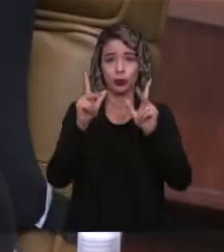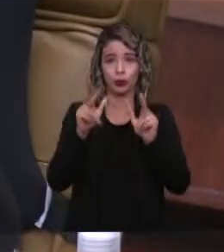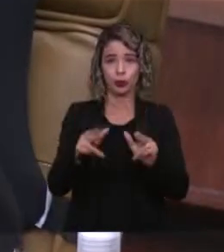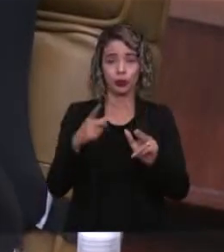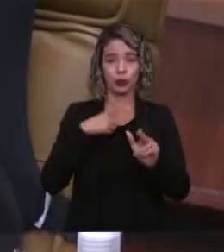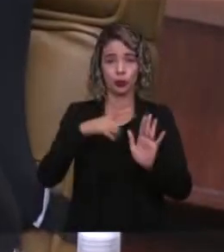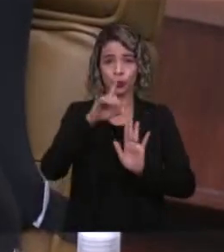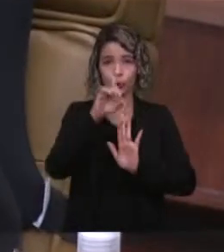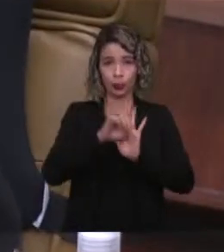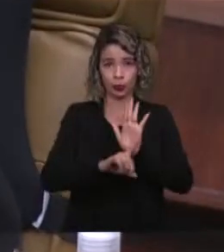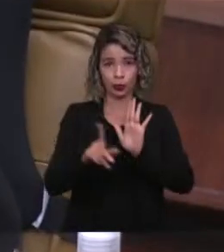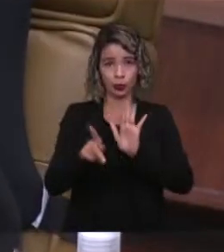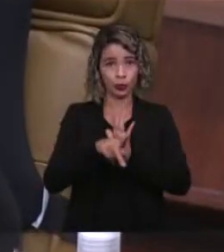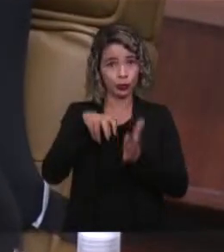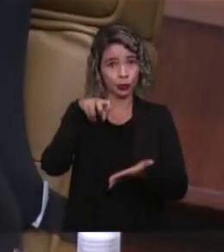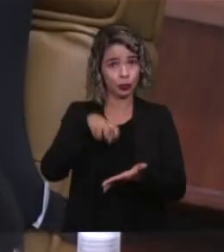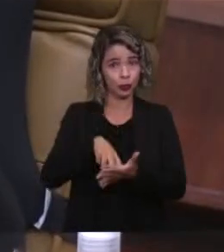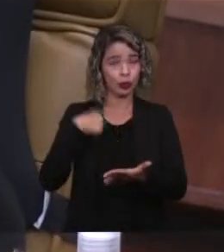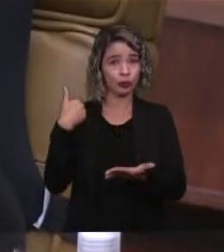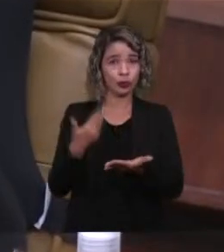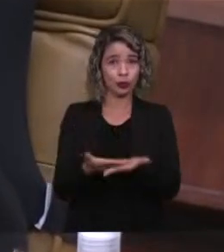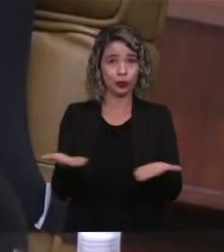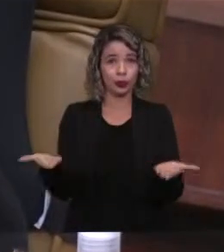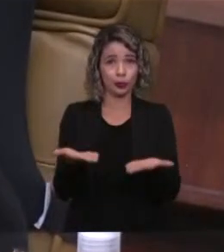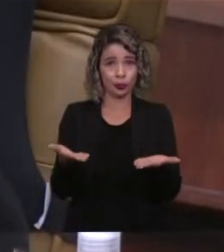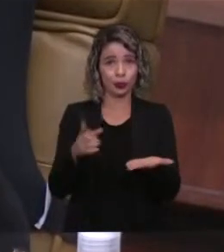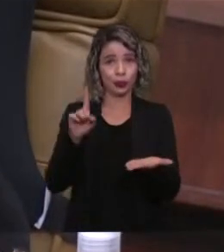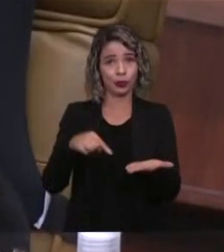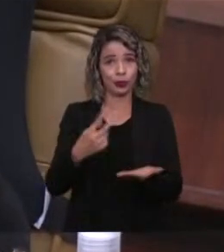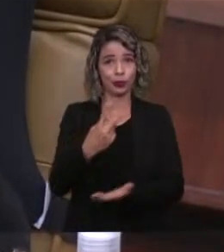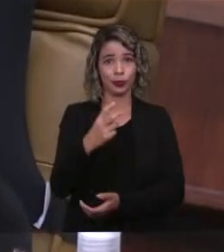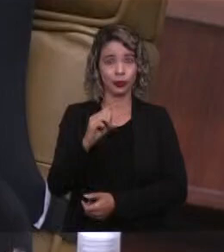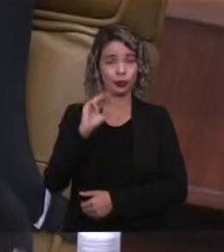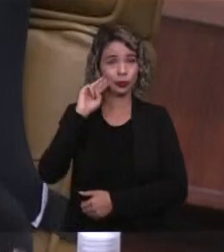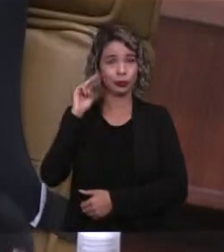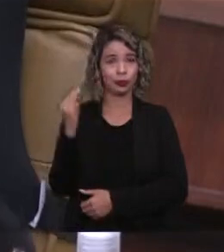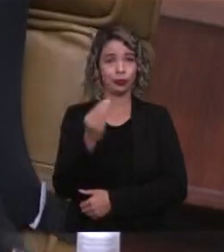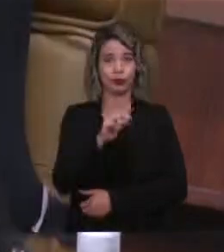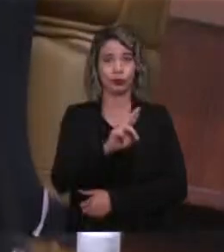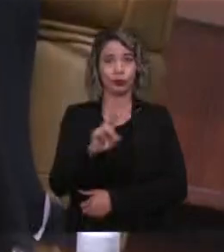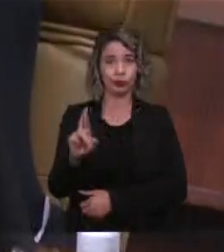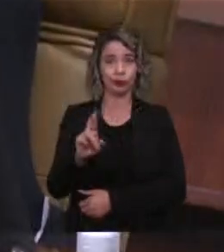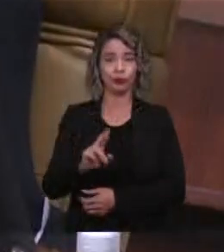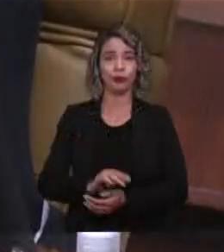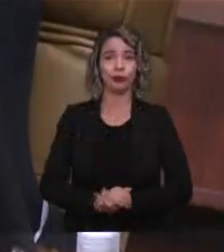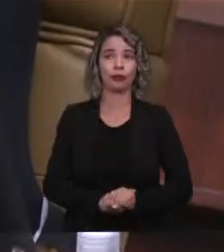dos decretos condenatórios até aqui, exarados, correspondem a 20 milhões de reais.